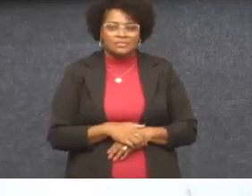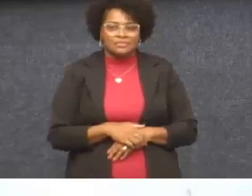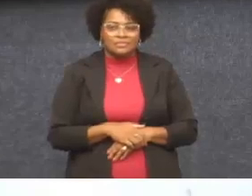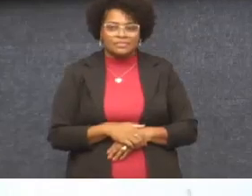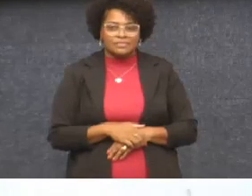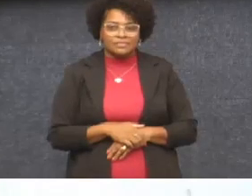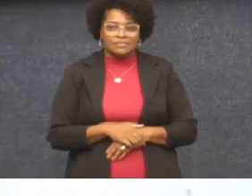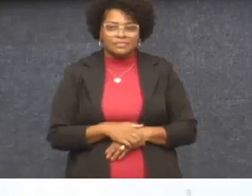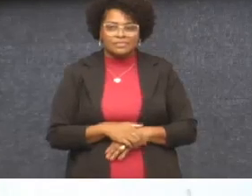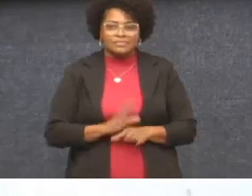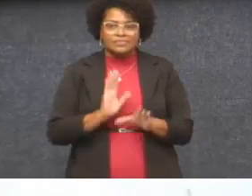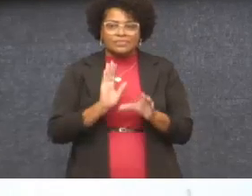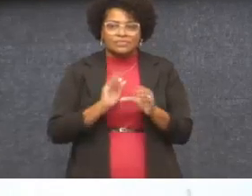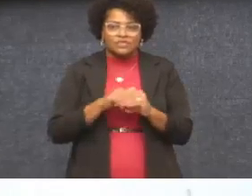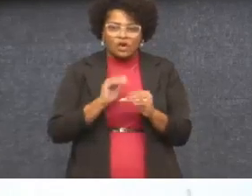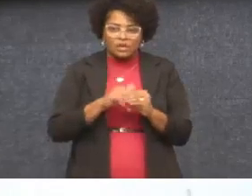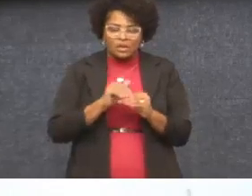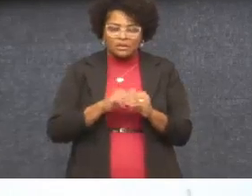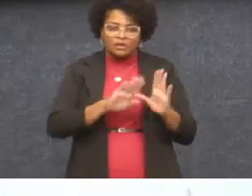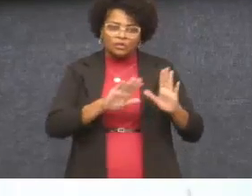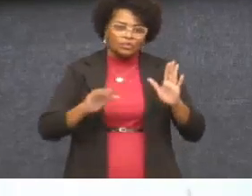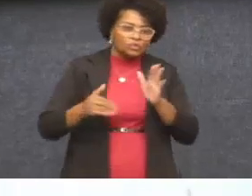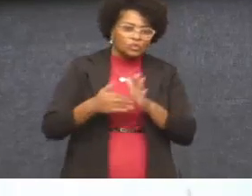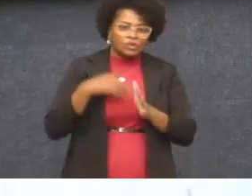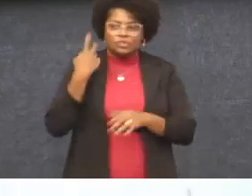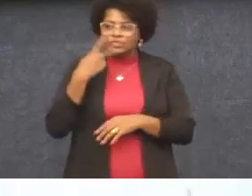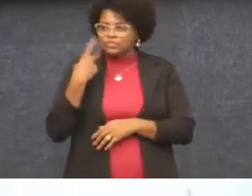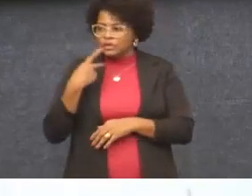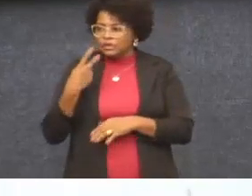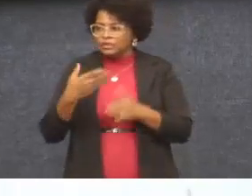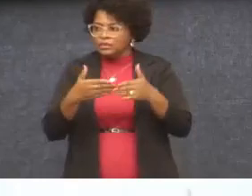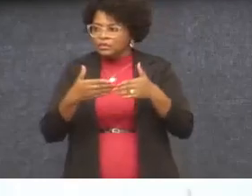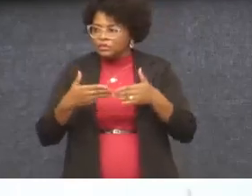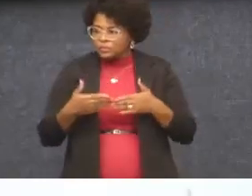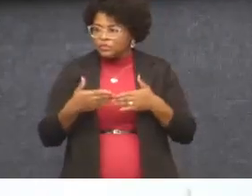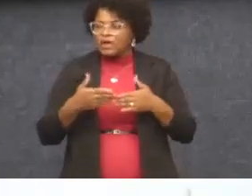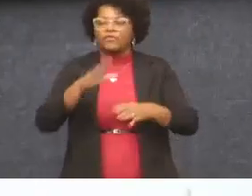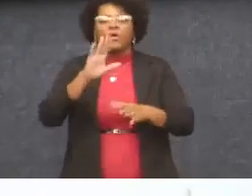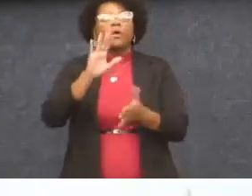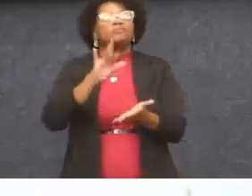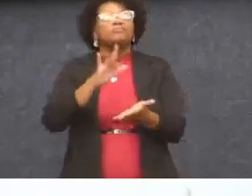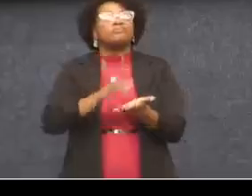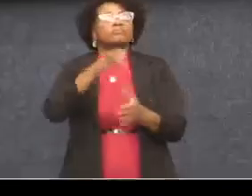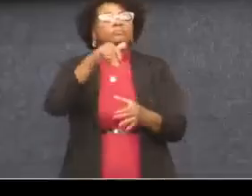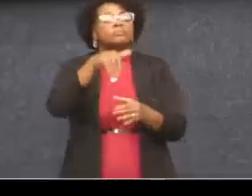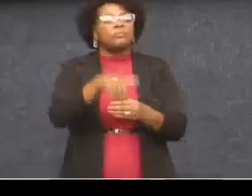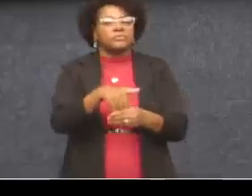Em votação, senhores vereadores, senhoras vereadoras, queiram marcar o voto, por gentileza.